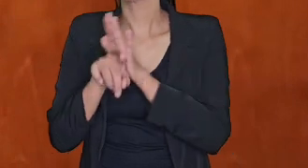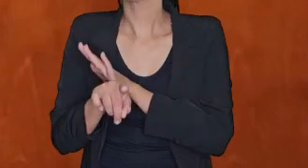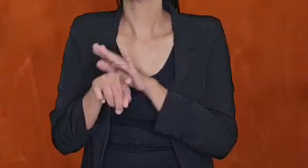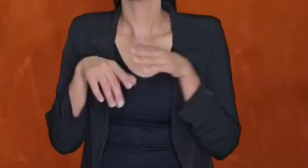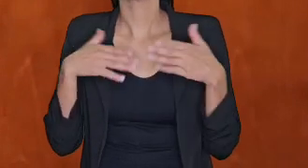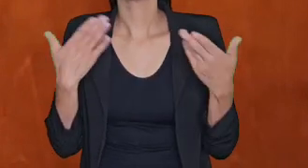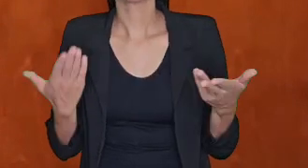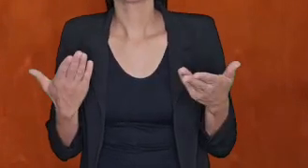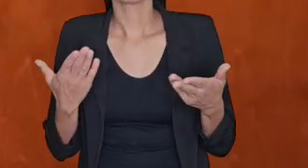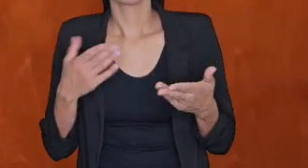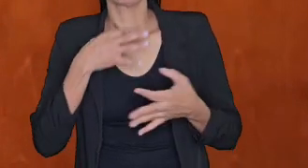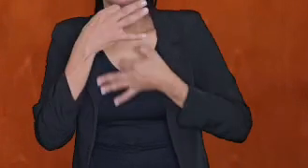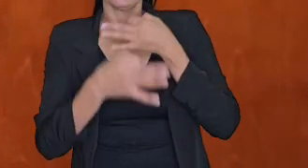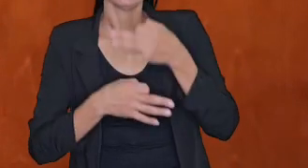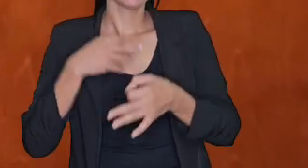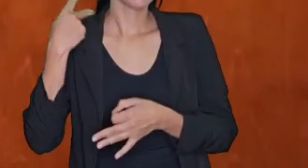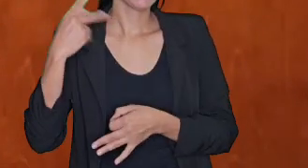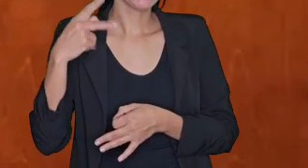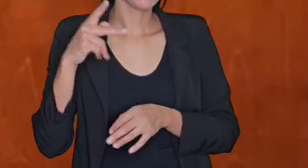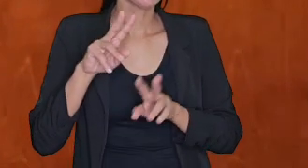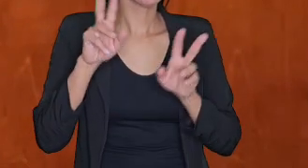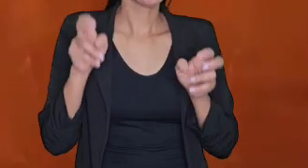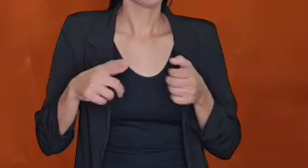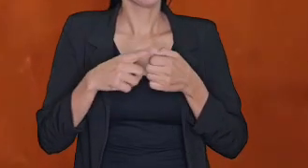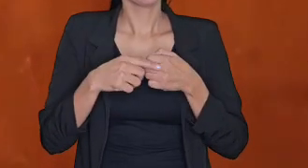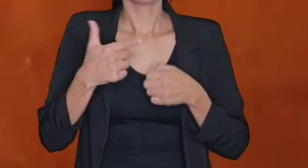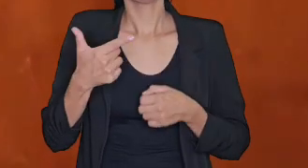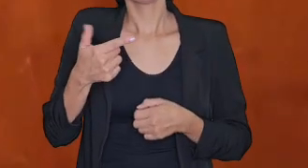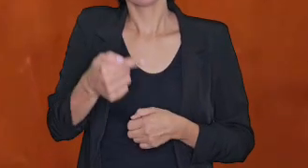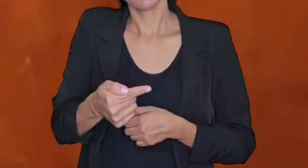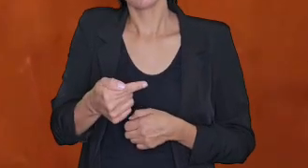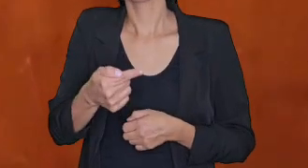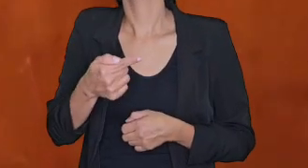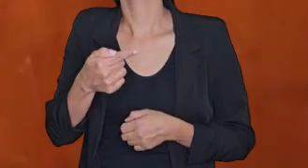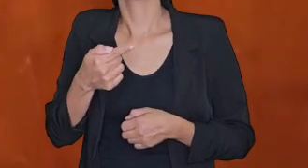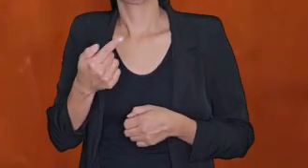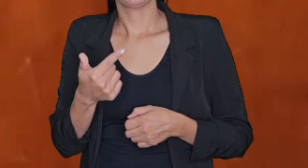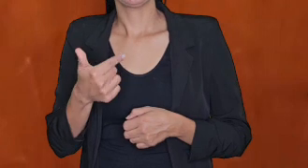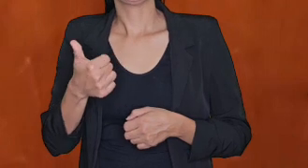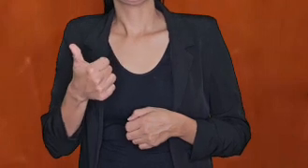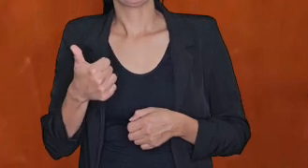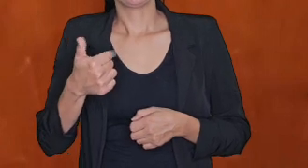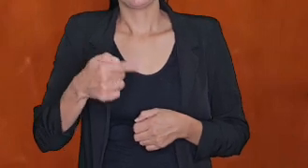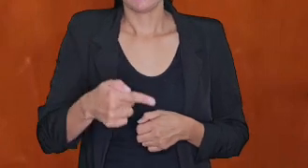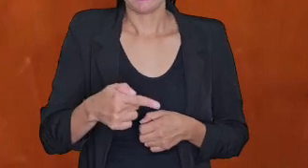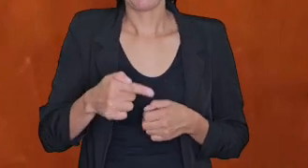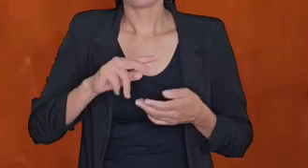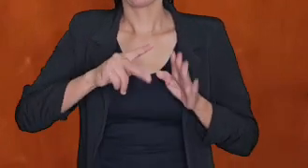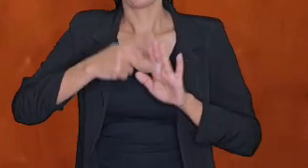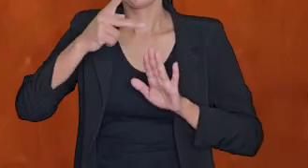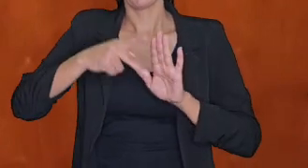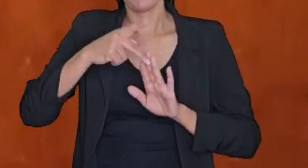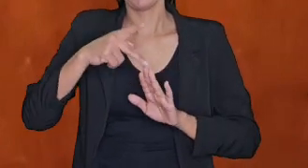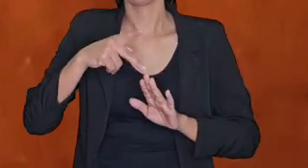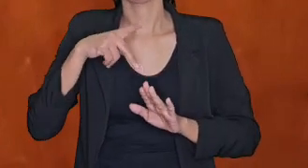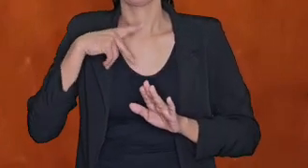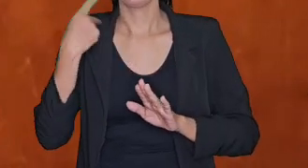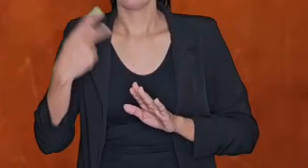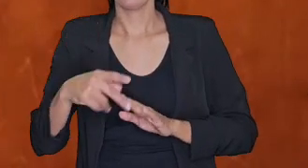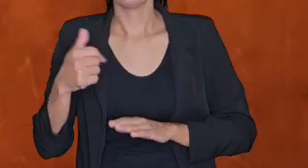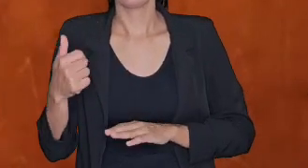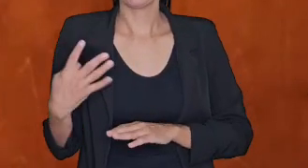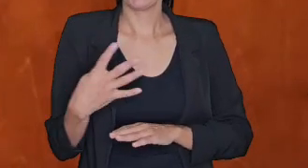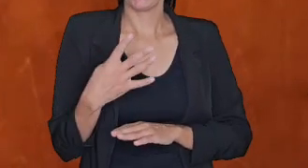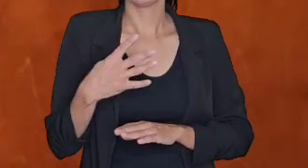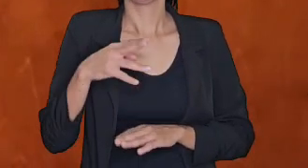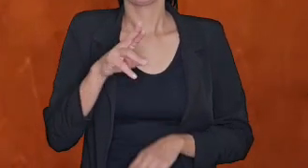No mais, gostaria de indagar qual a posição do ilustre palestrante sobre o artigo 17, terceiro, da Portaria